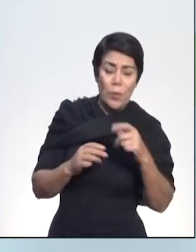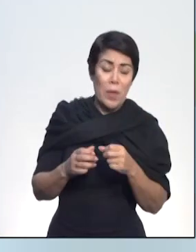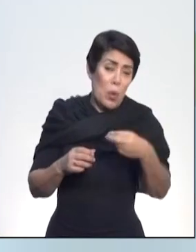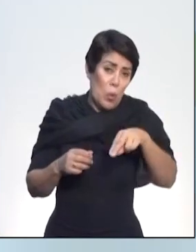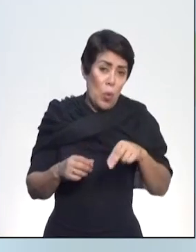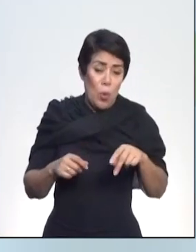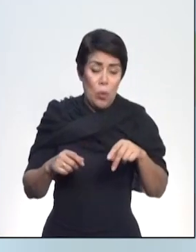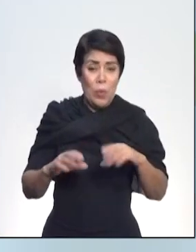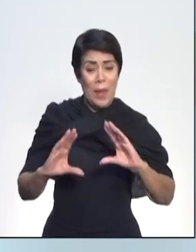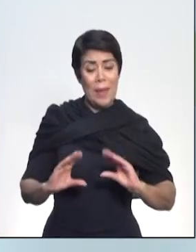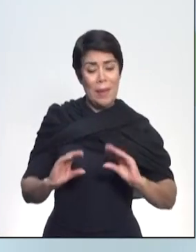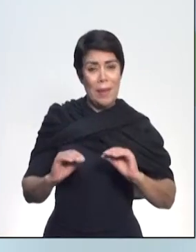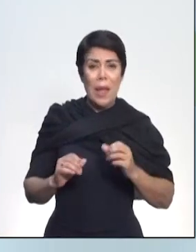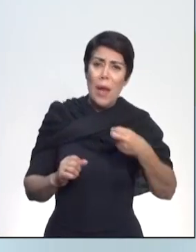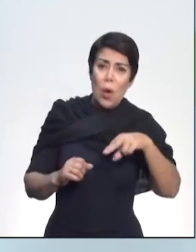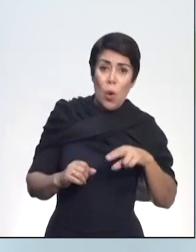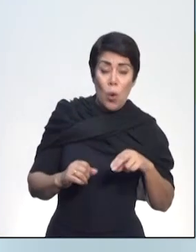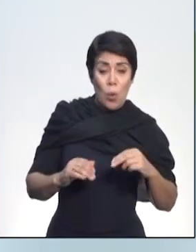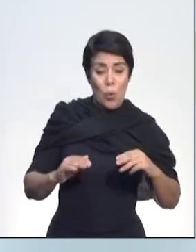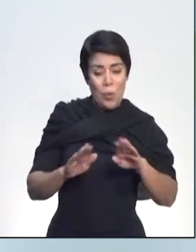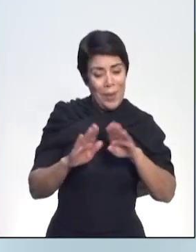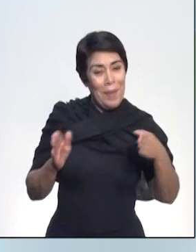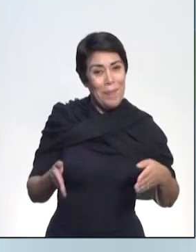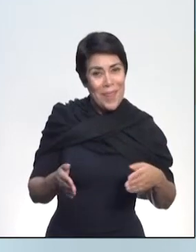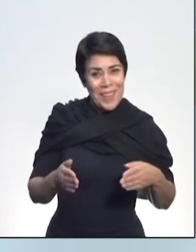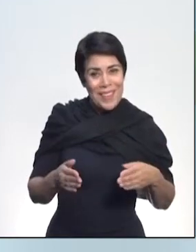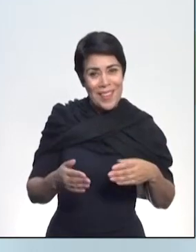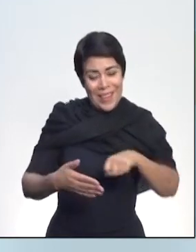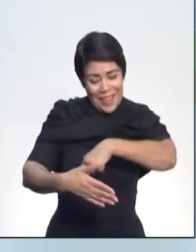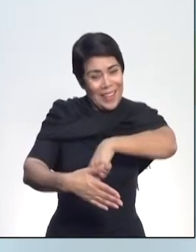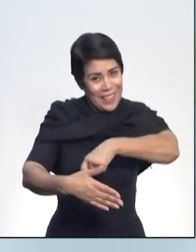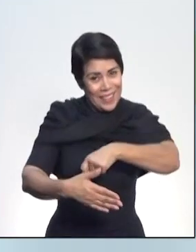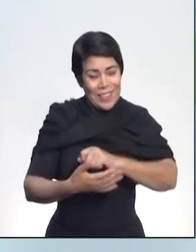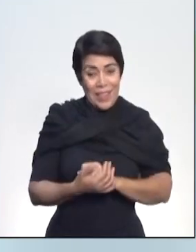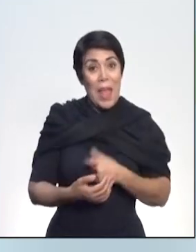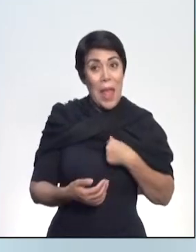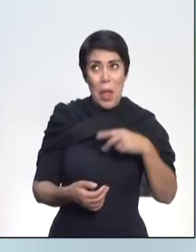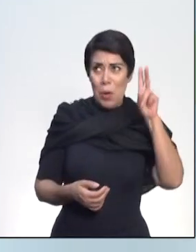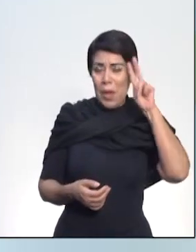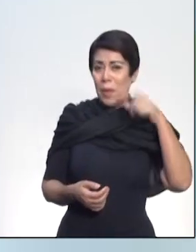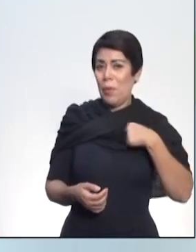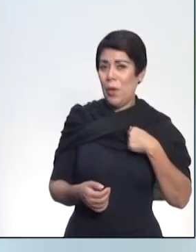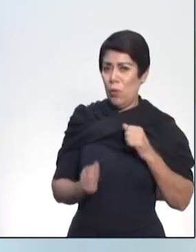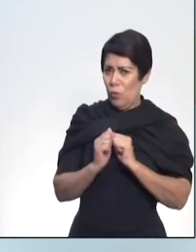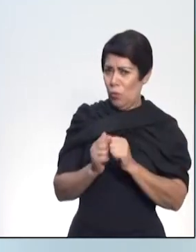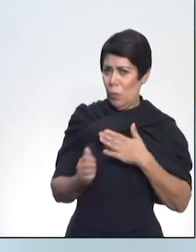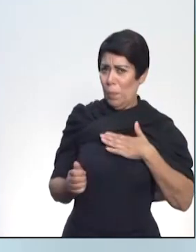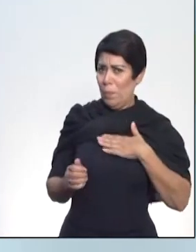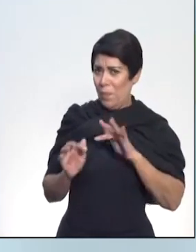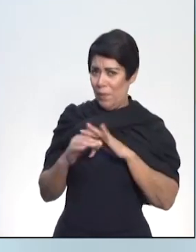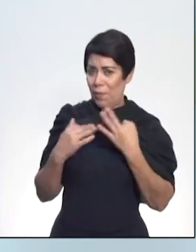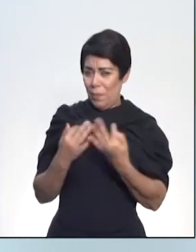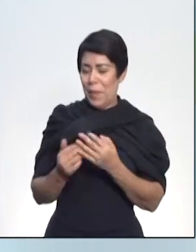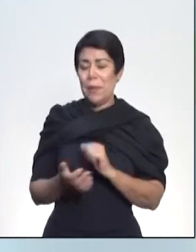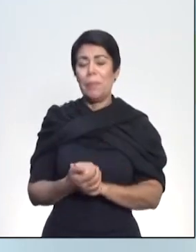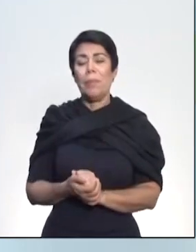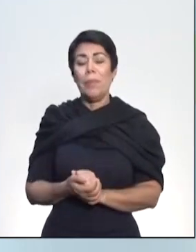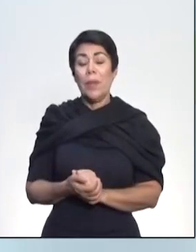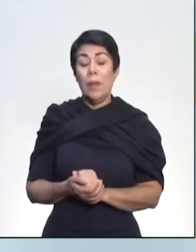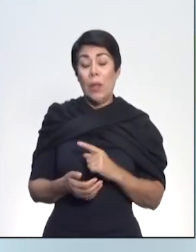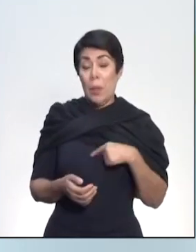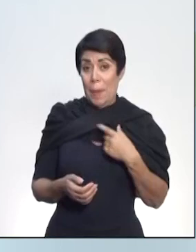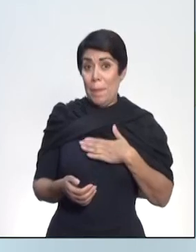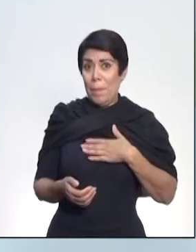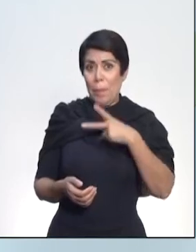mesmo a mesa da cozinha. Eu me lembro que, quando eu morava com os meus pais, a gente não